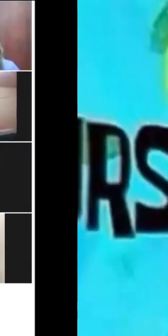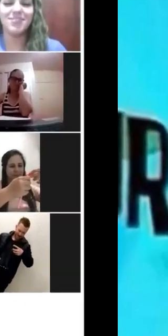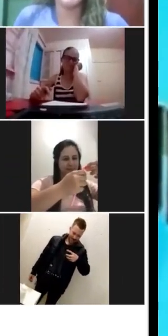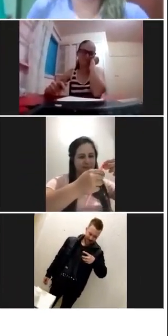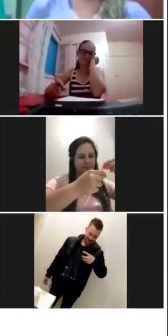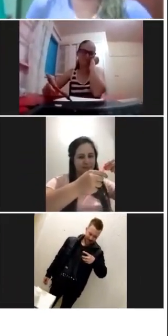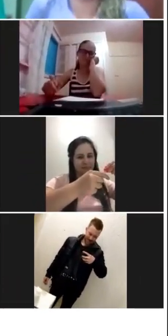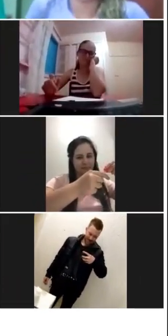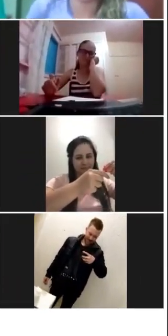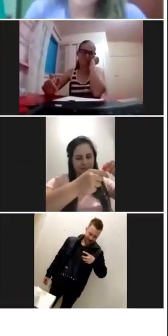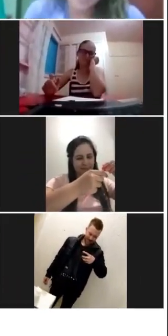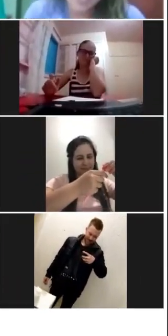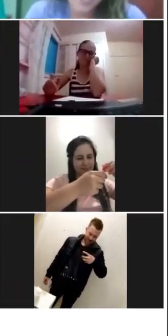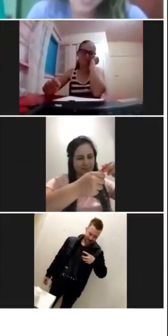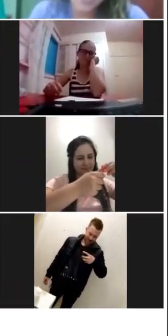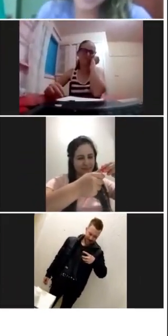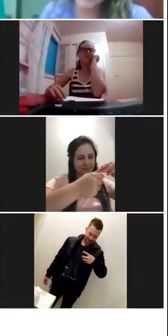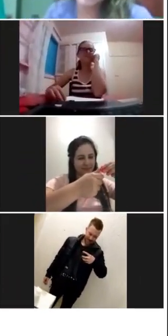Seguinte, vamos ter a prova.